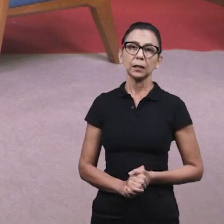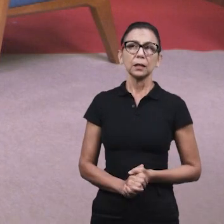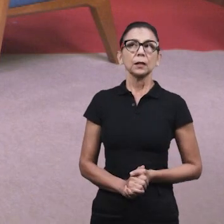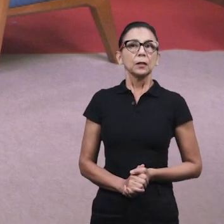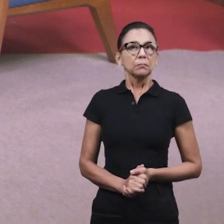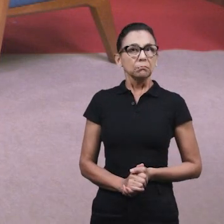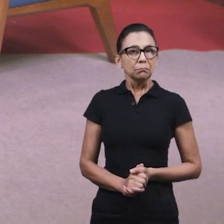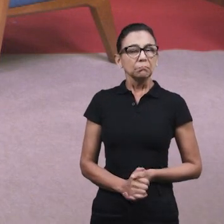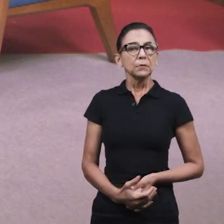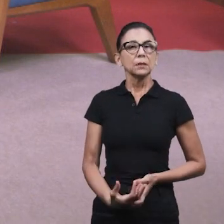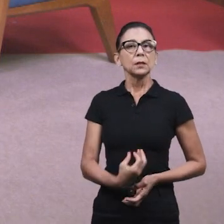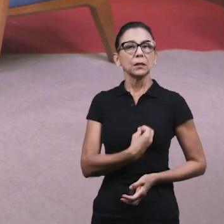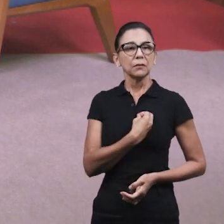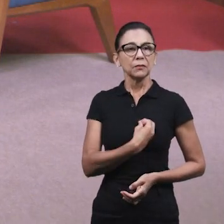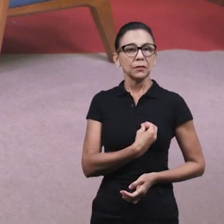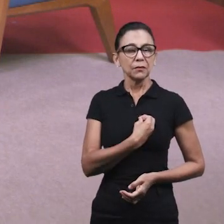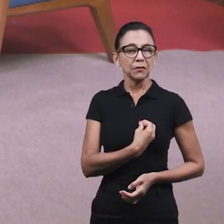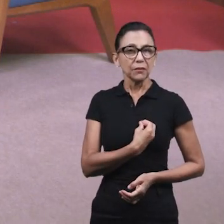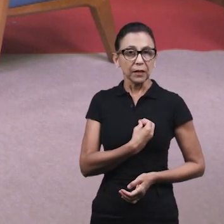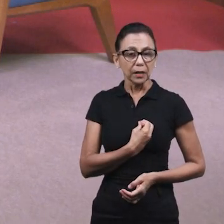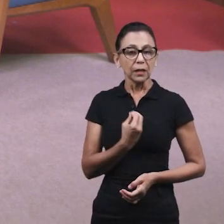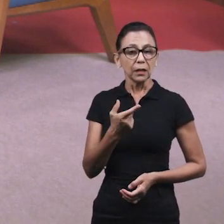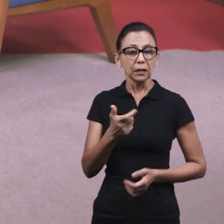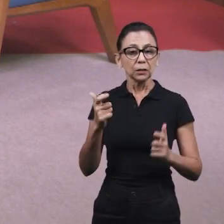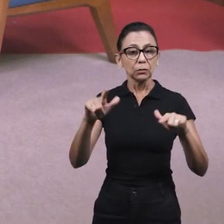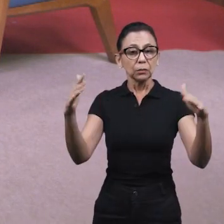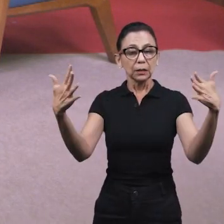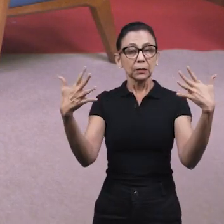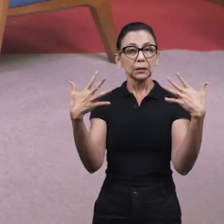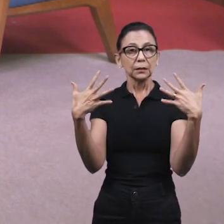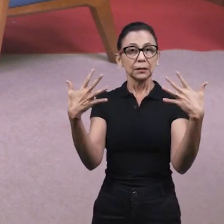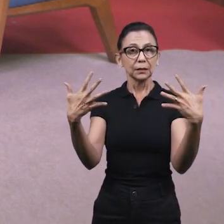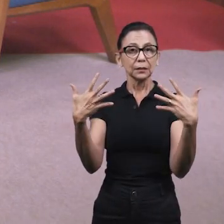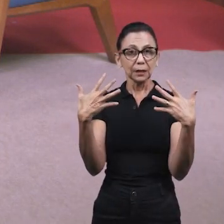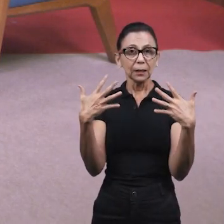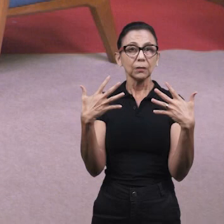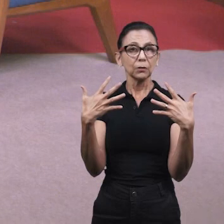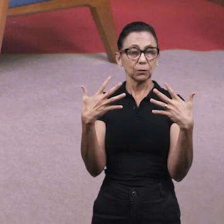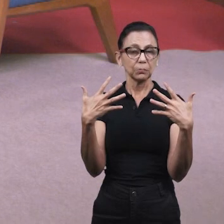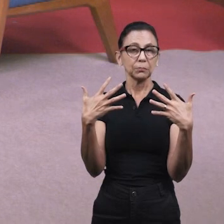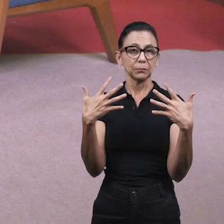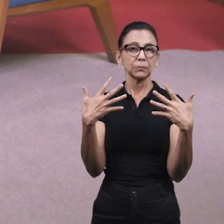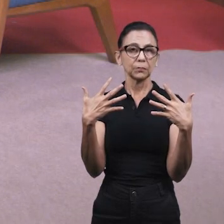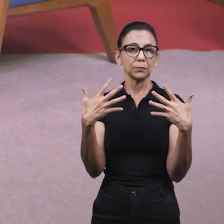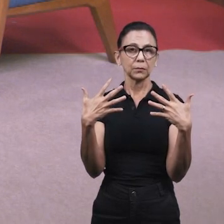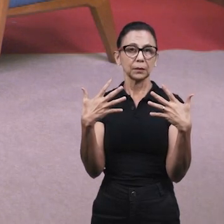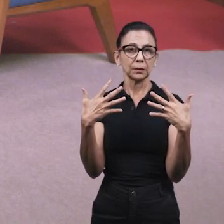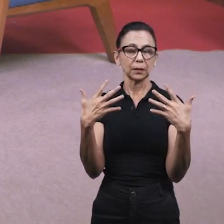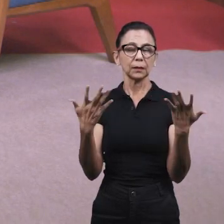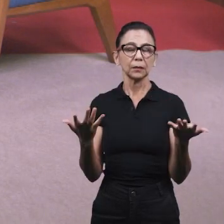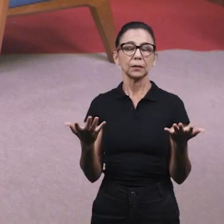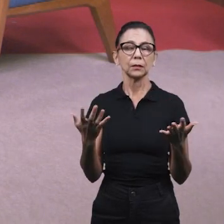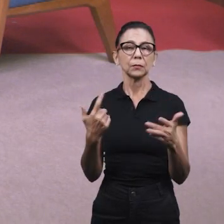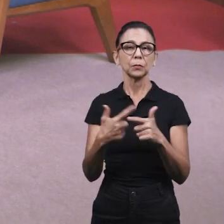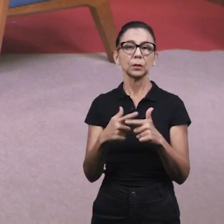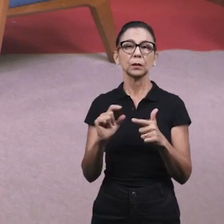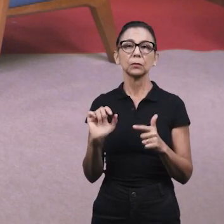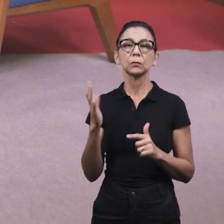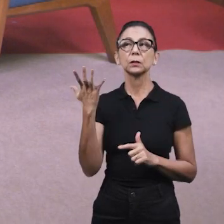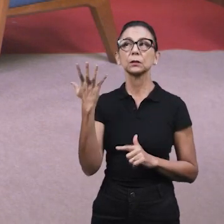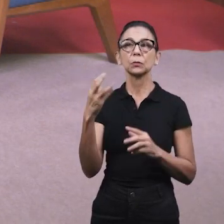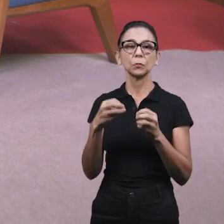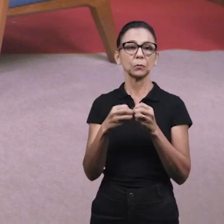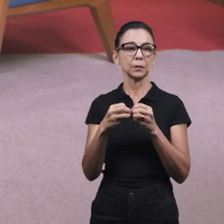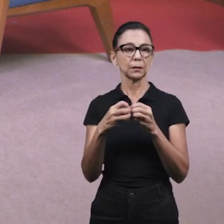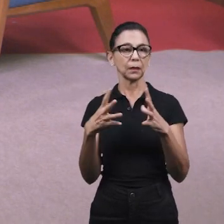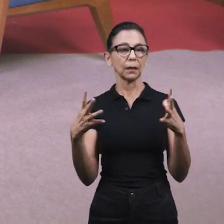crente fiel jamais deixaria, como não deixa, de ser saciada pelo milagre, por aquilo que